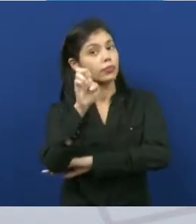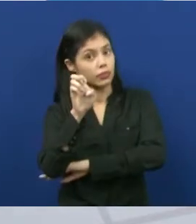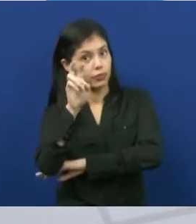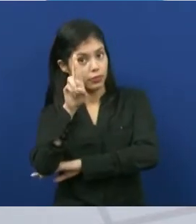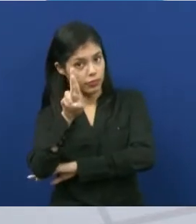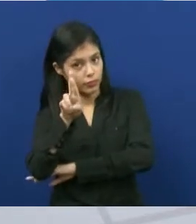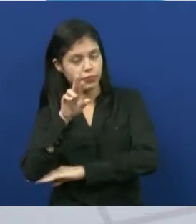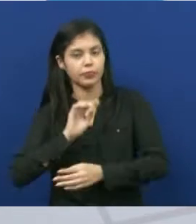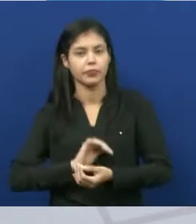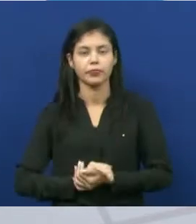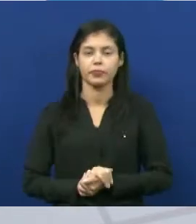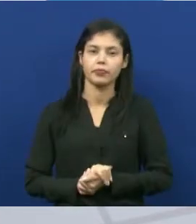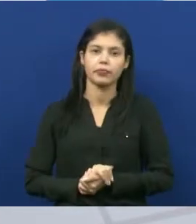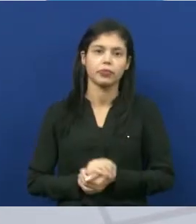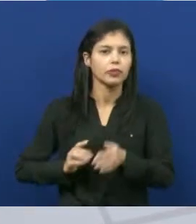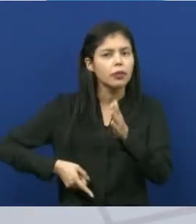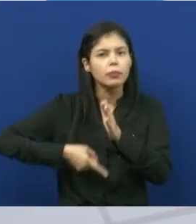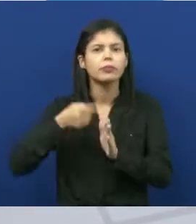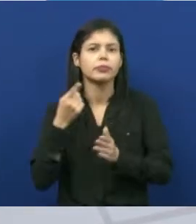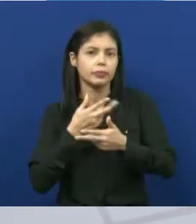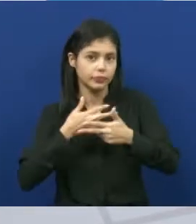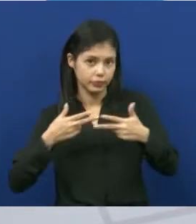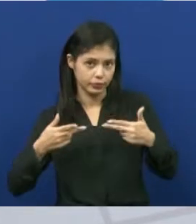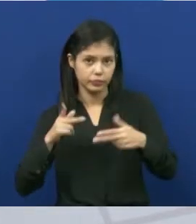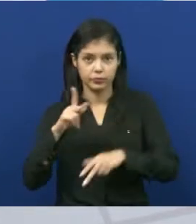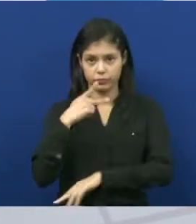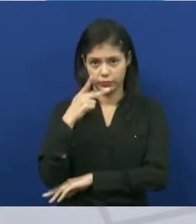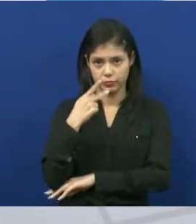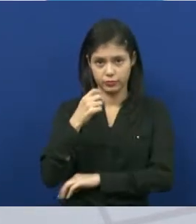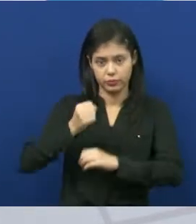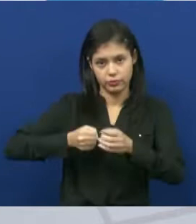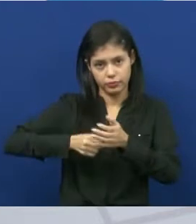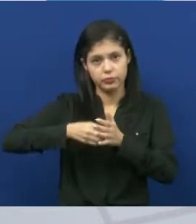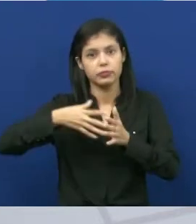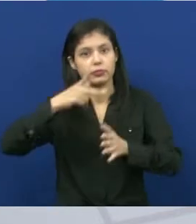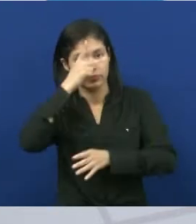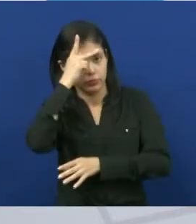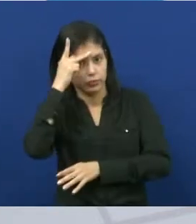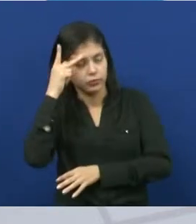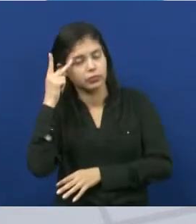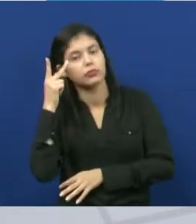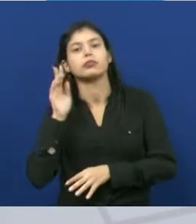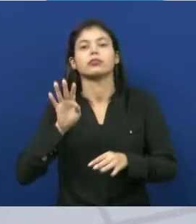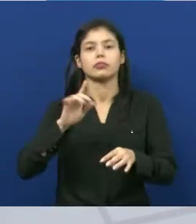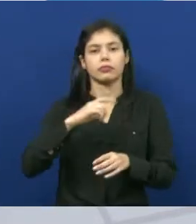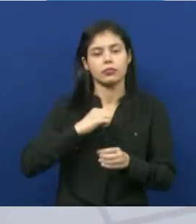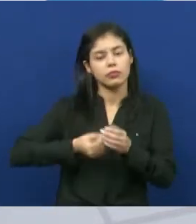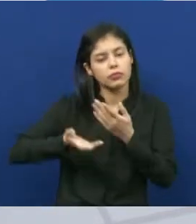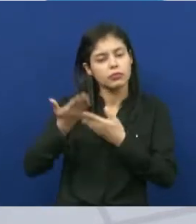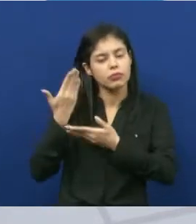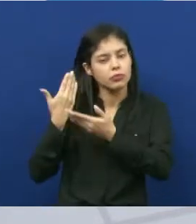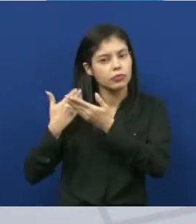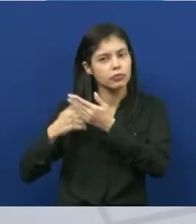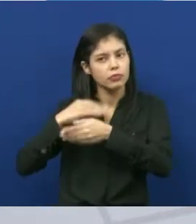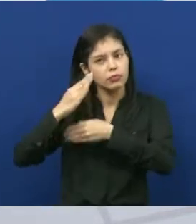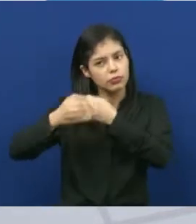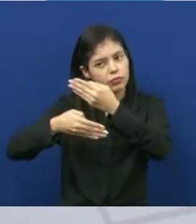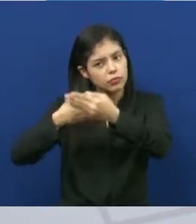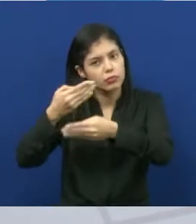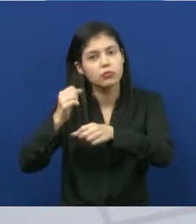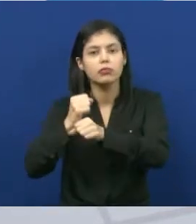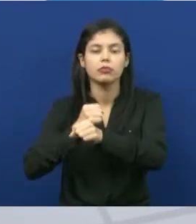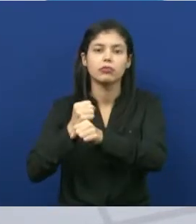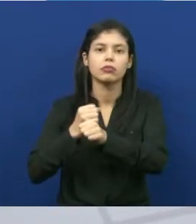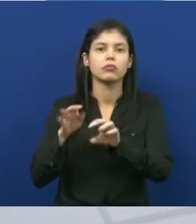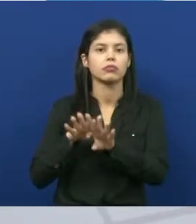ser, né? E a primeira coisa que eu queria falar é que muita gente, ao longo desses anos, né, que eu dou aula, diz, professora,